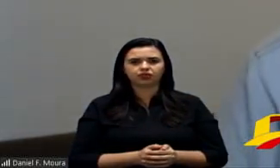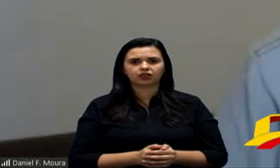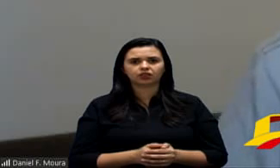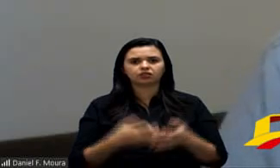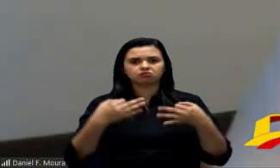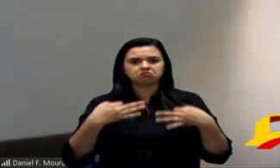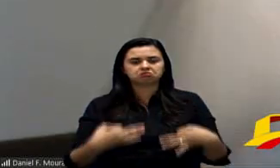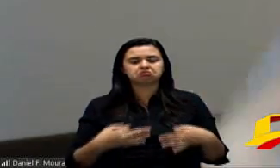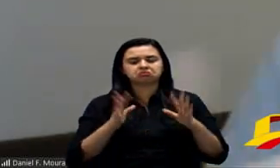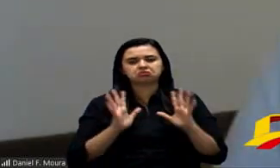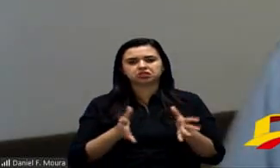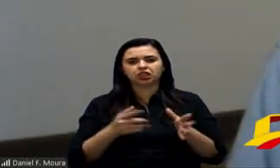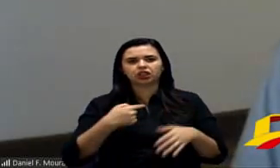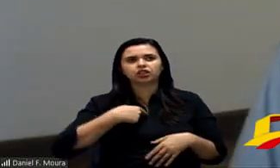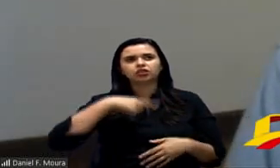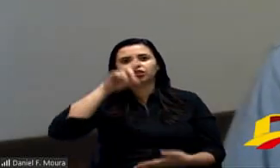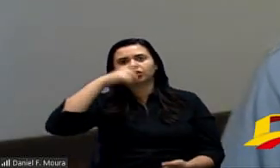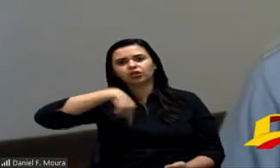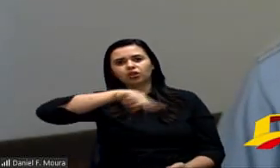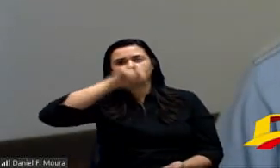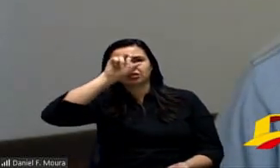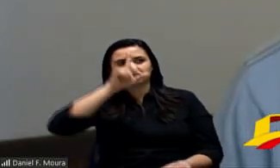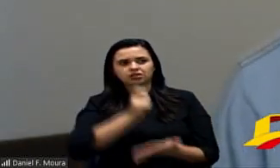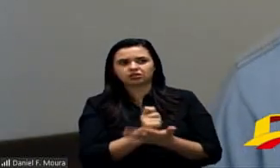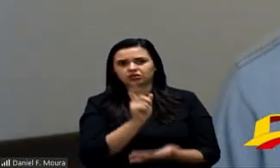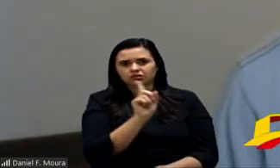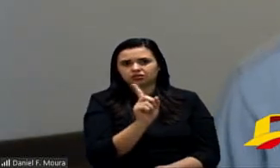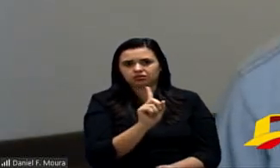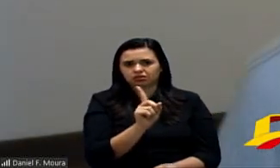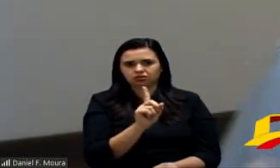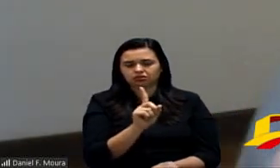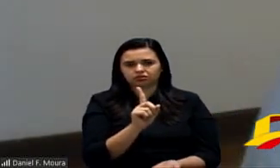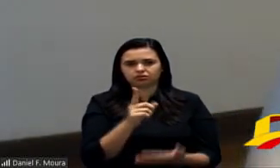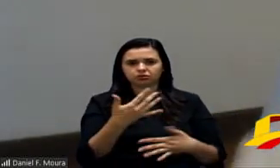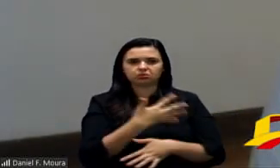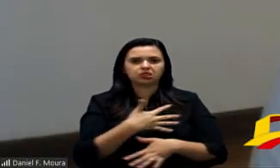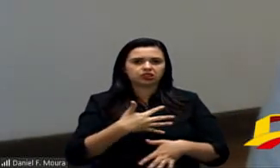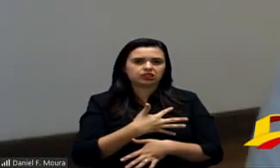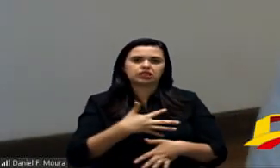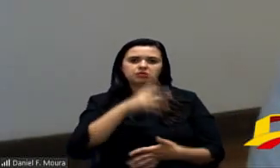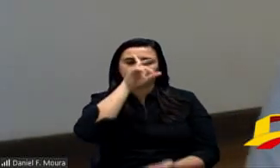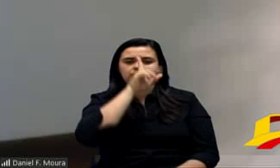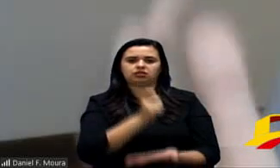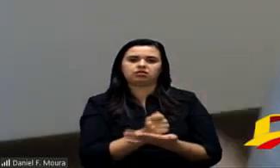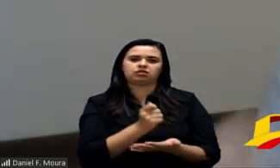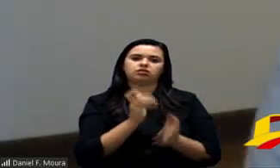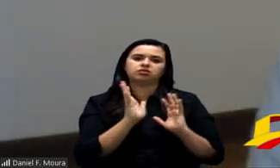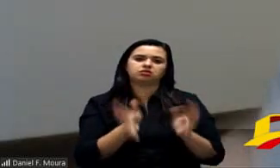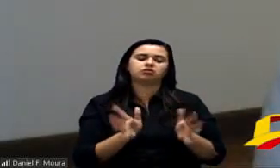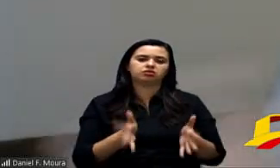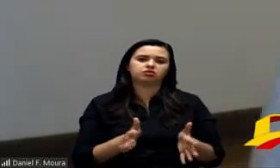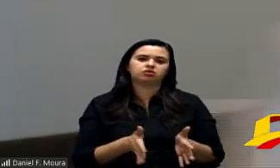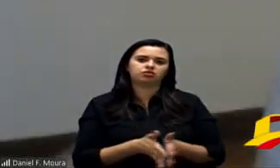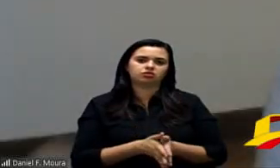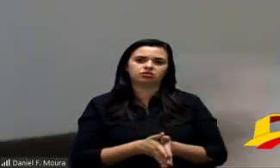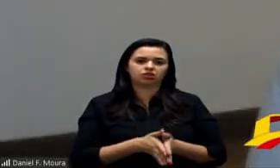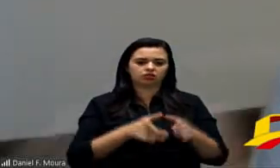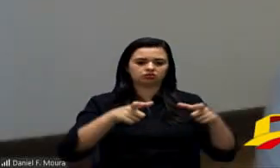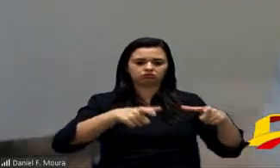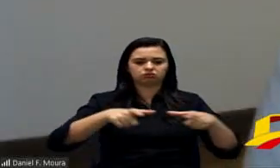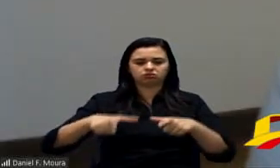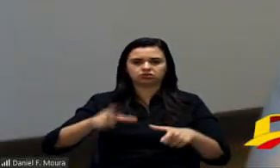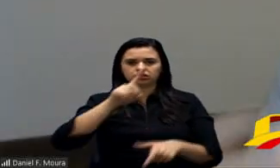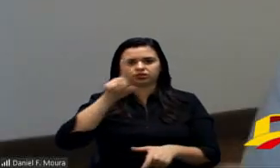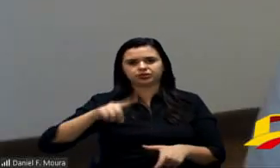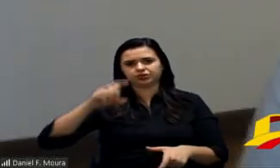padrão por decreto, seguindo o decreto próprio municipal. E isso é um padrão entre estabelecimentos, entre zoológicos, que geralmente fazem